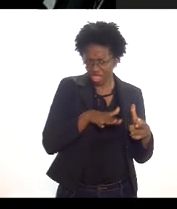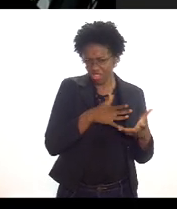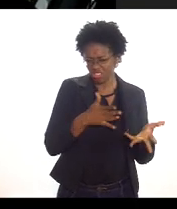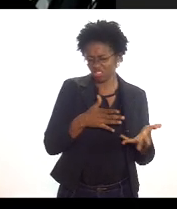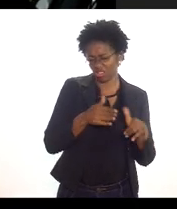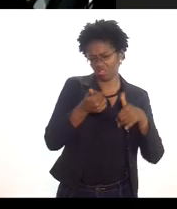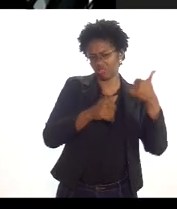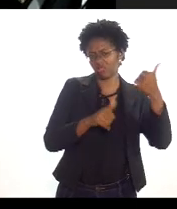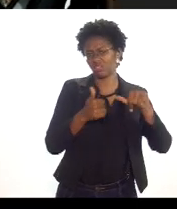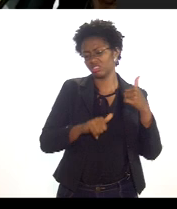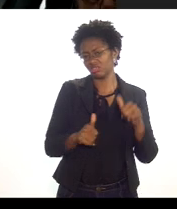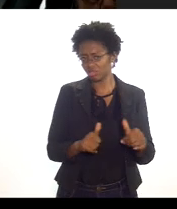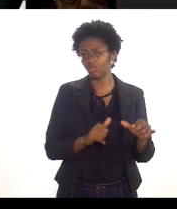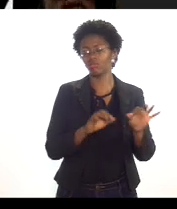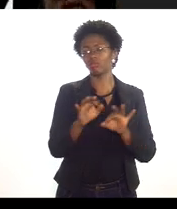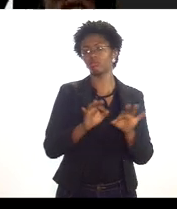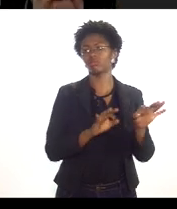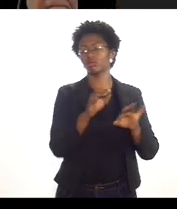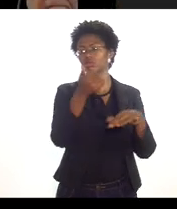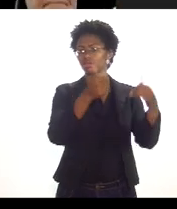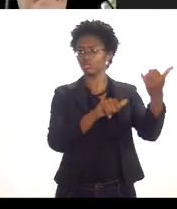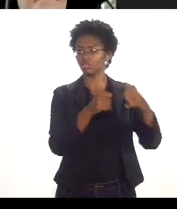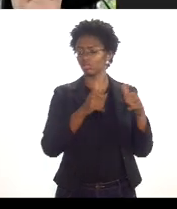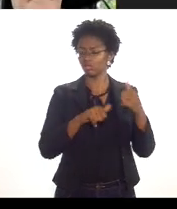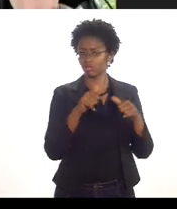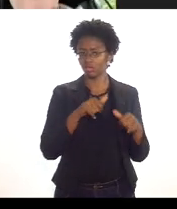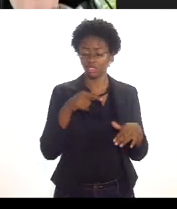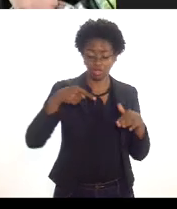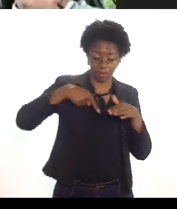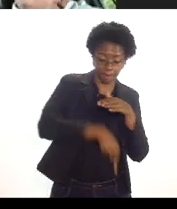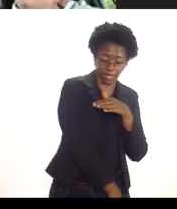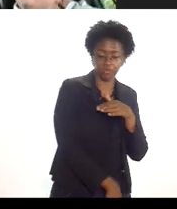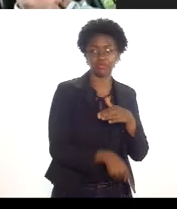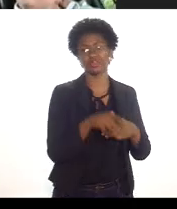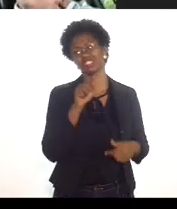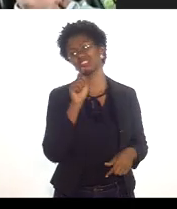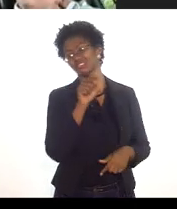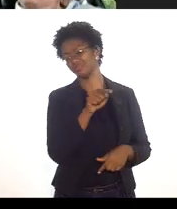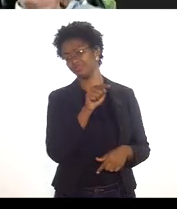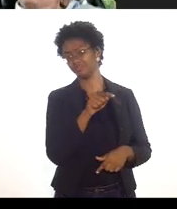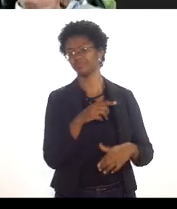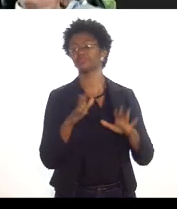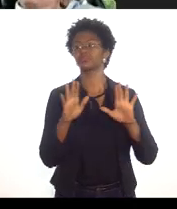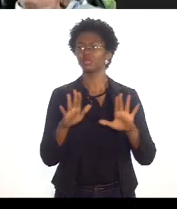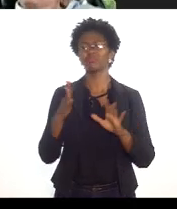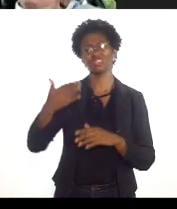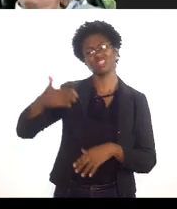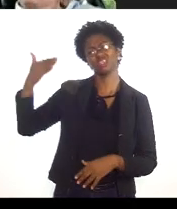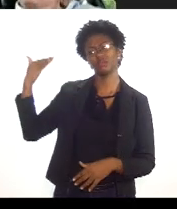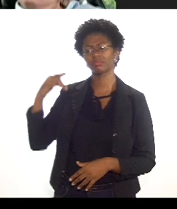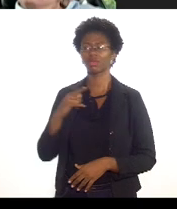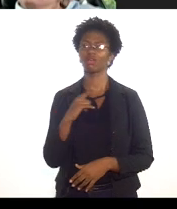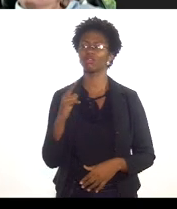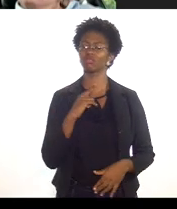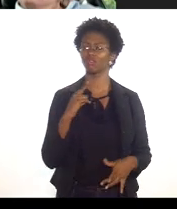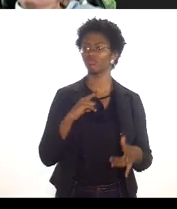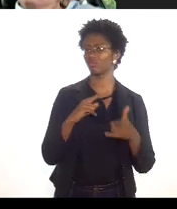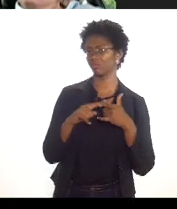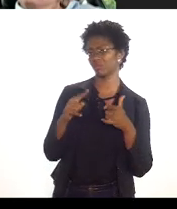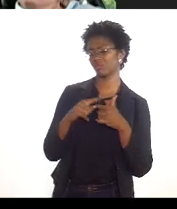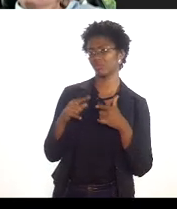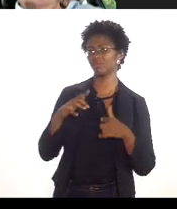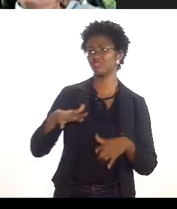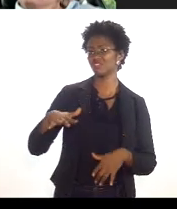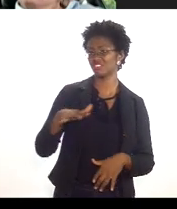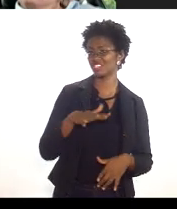um plano de avaliação deste poço. Na época, houve uma questão de área a